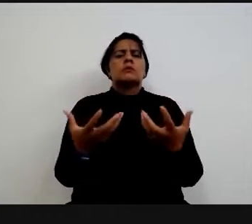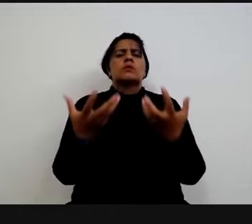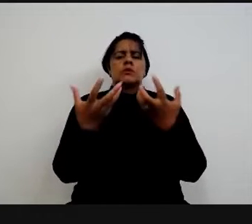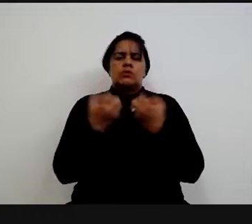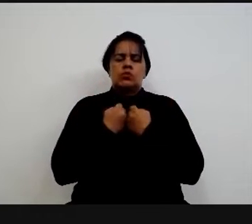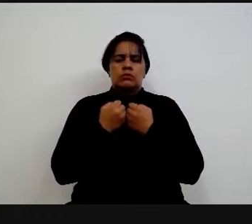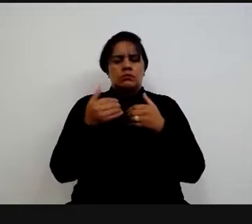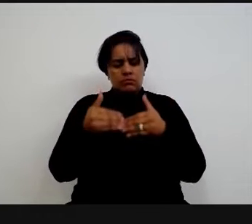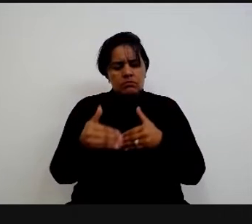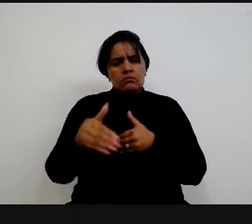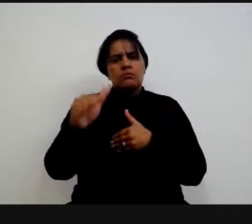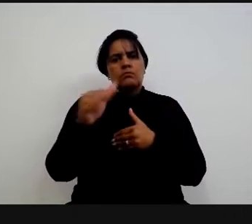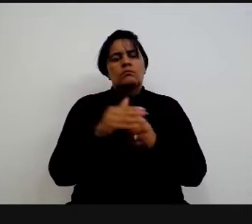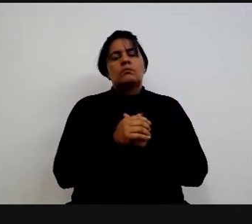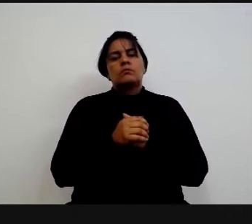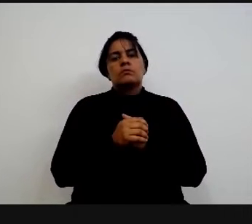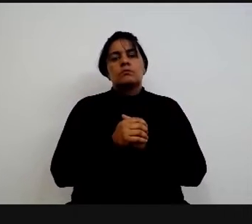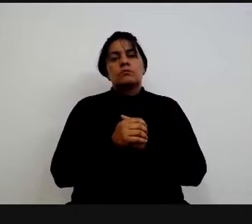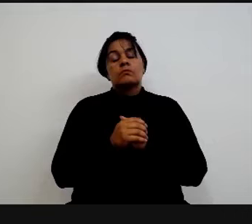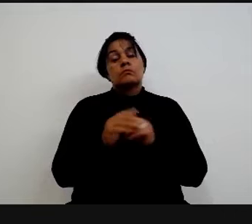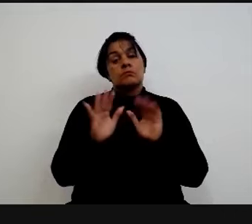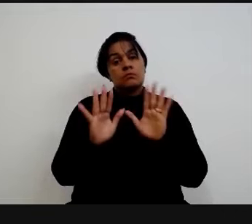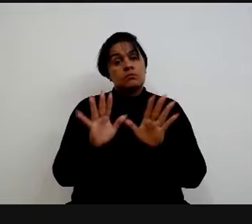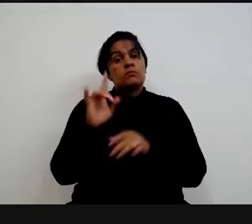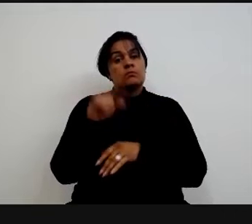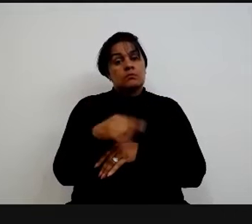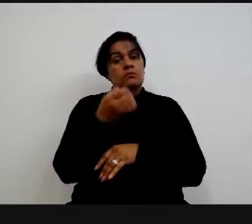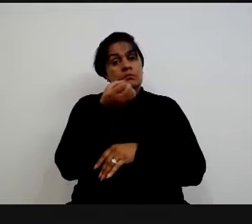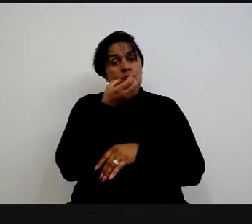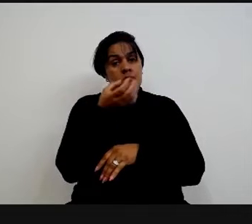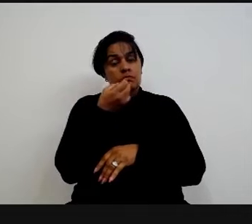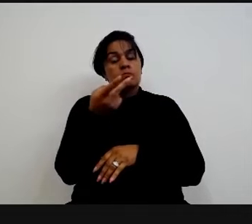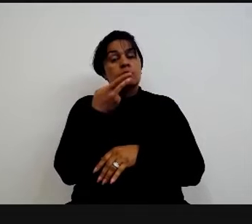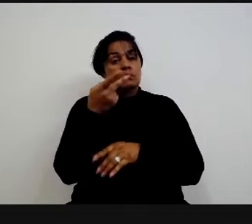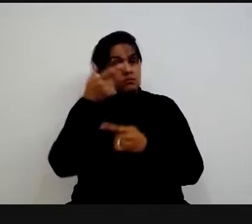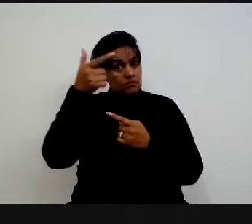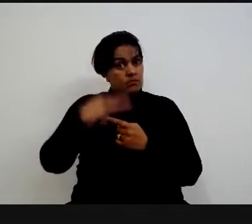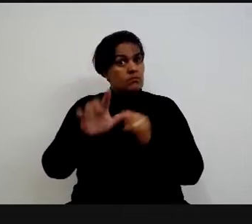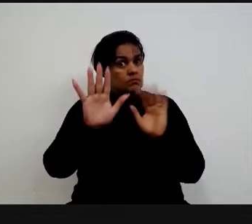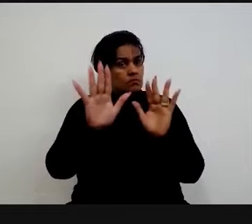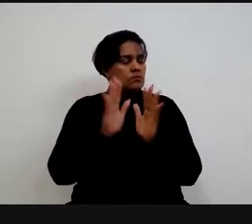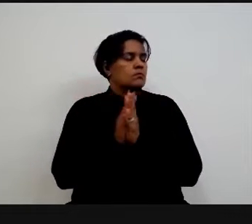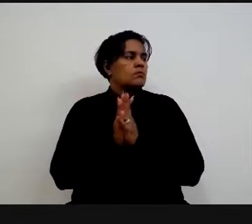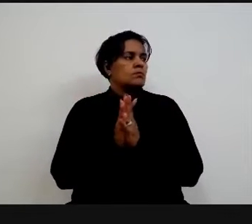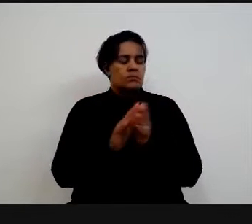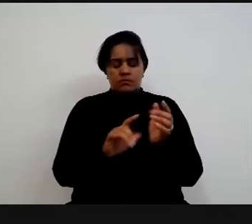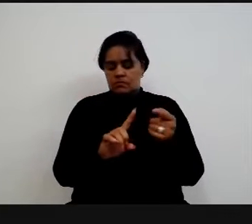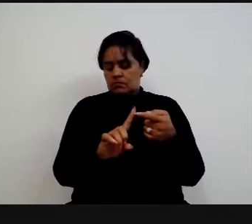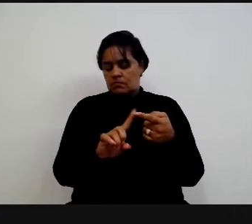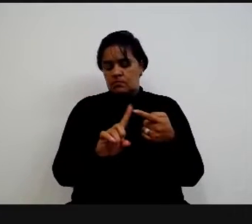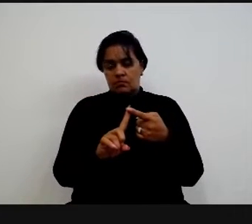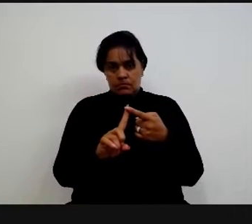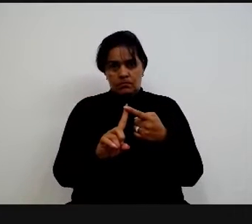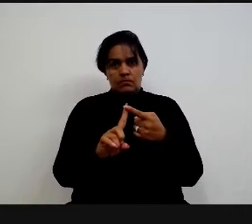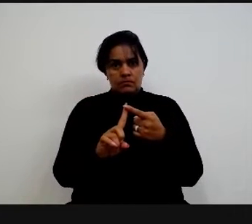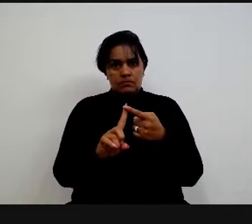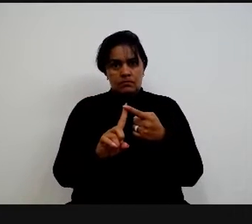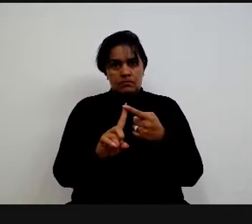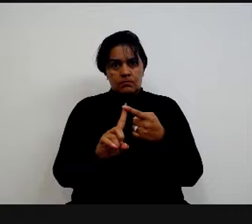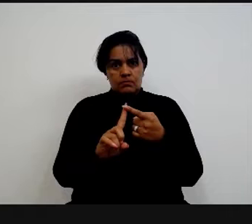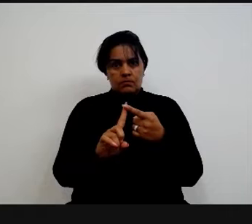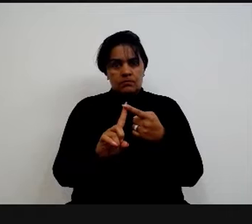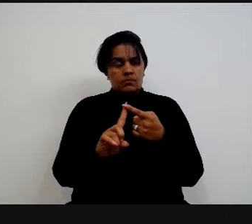para frente. Mas é bom a gente lembrar ainda algumas coisas. Primeiro, o Brasil acabou de